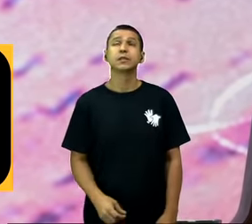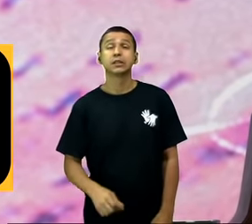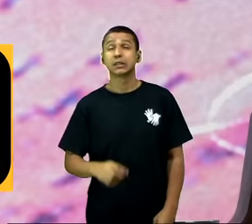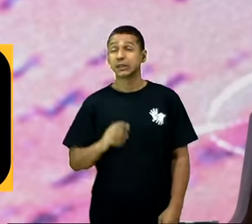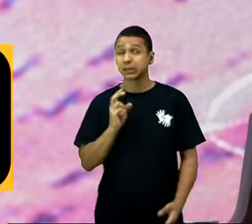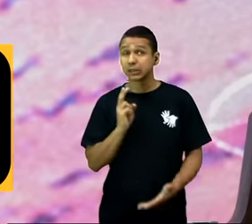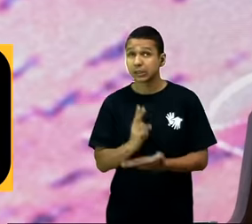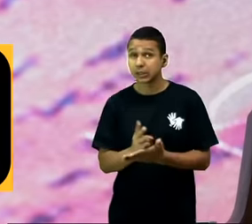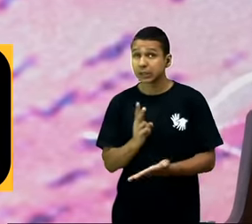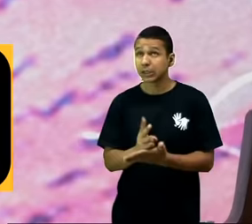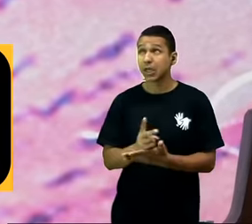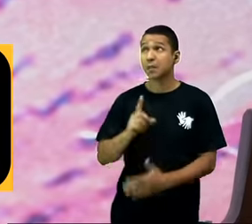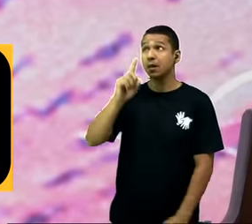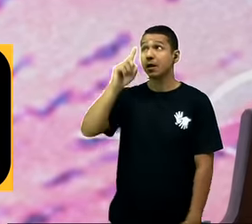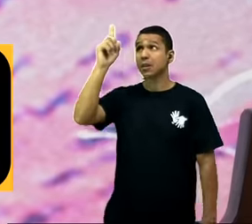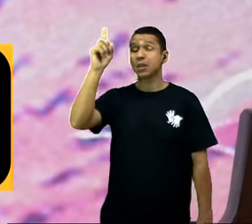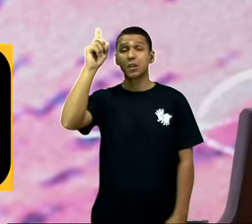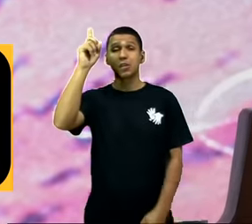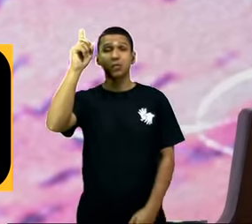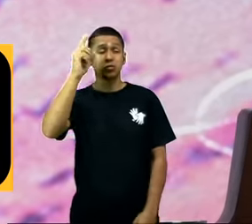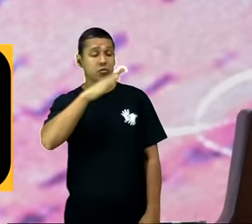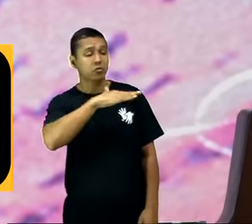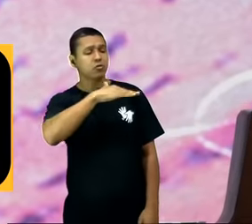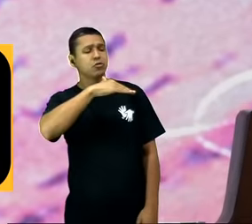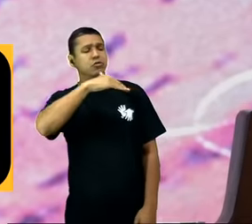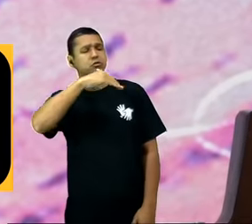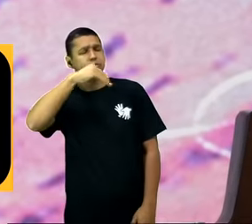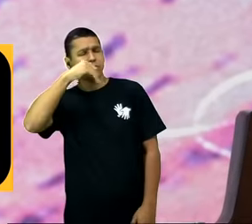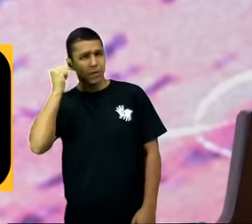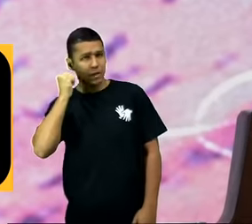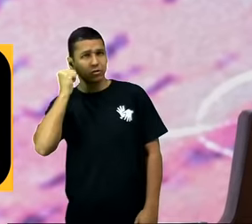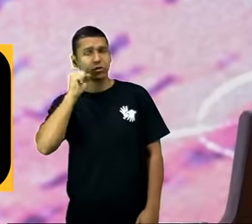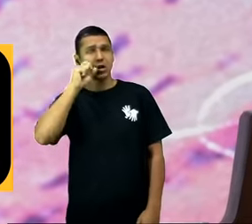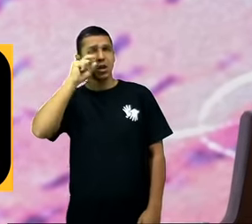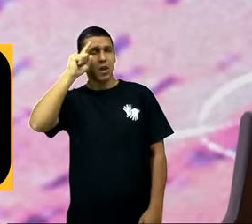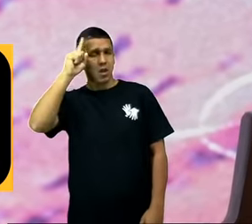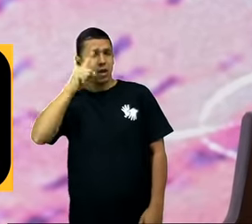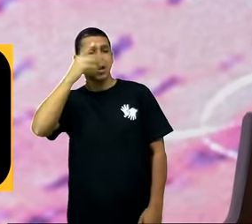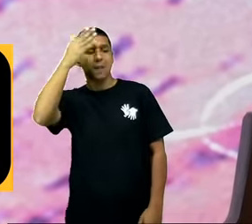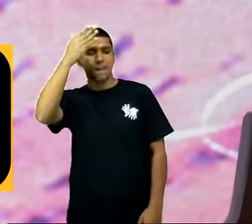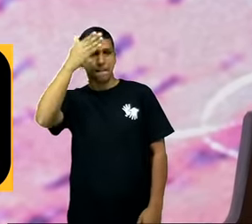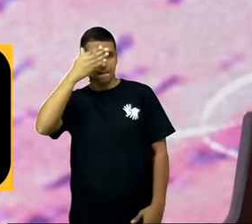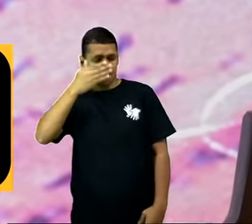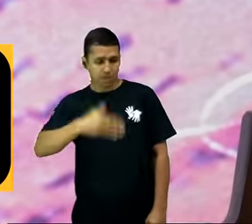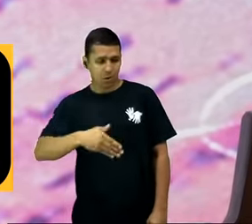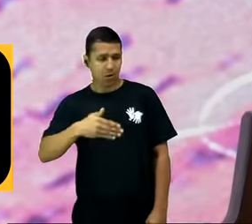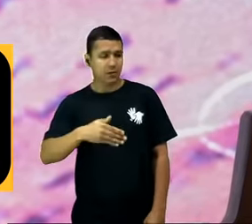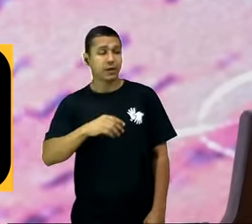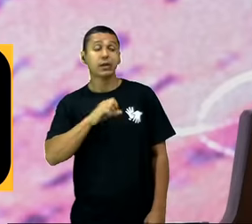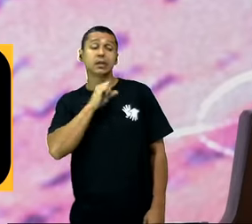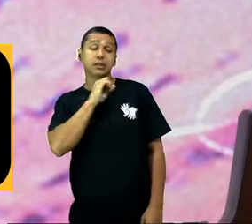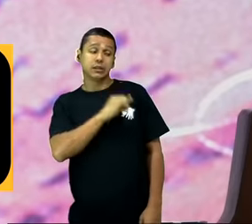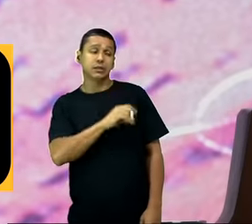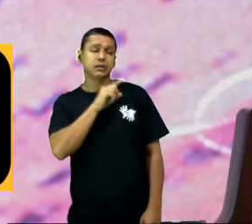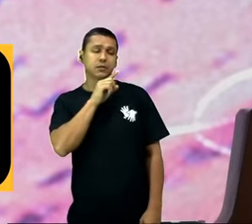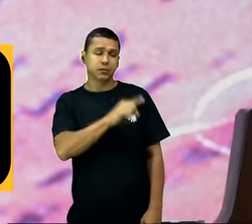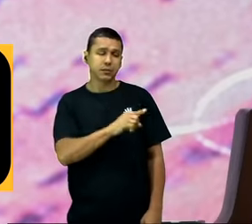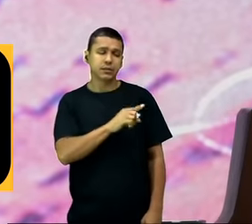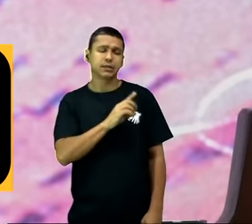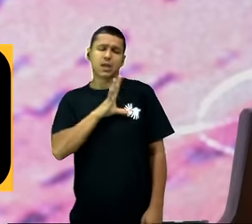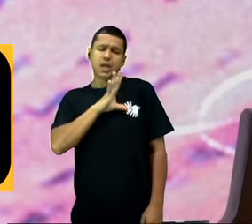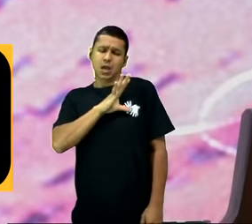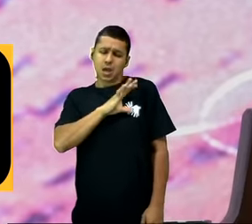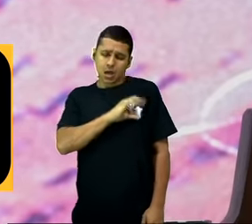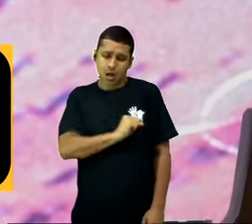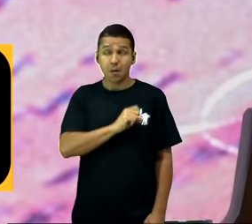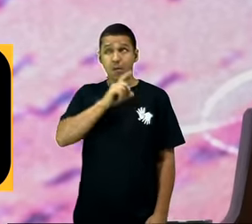Deus é um teste para revelar a nós mesmos o que realmente amamos, se é a Deus ou as coisas que